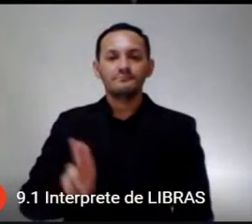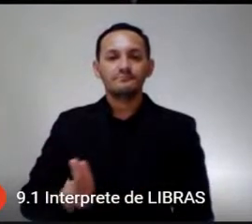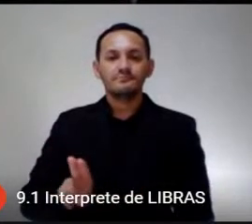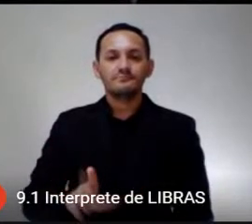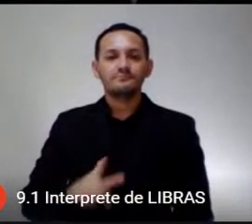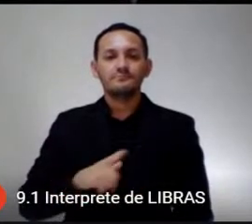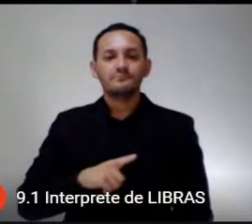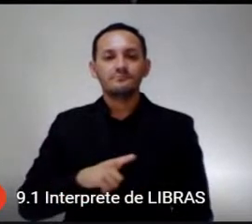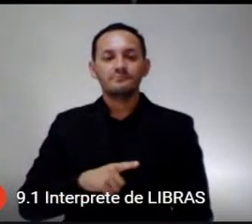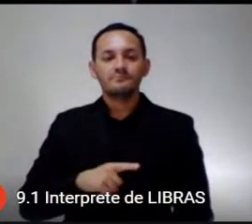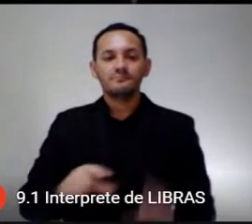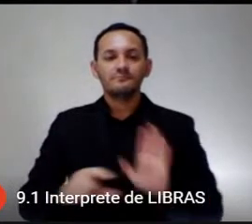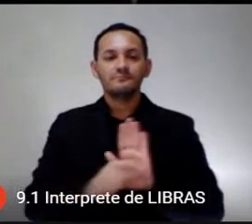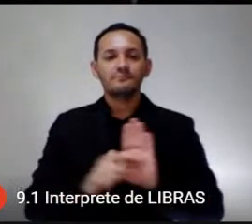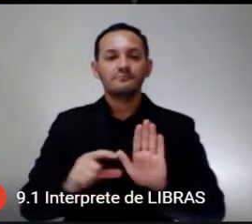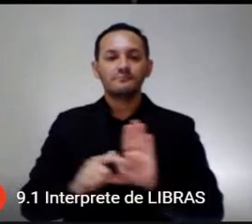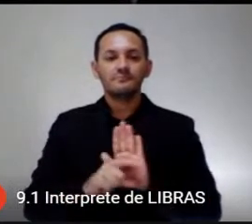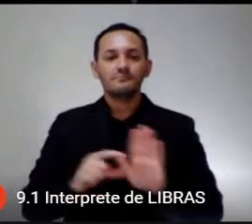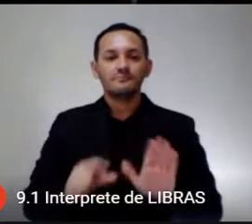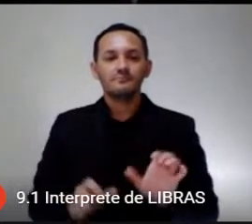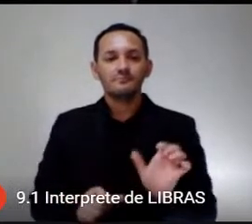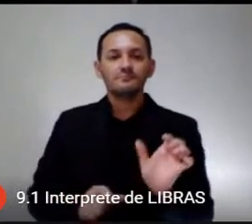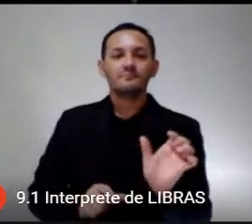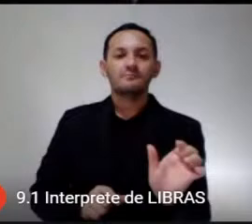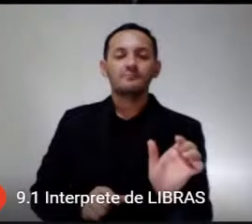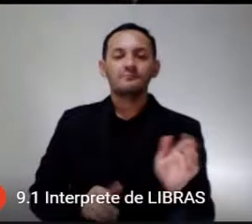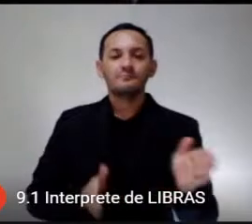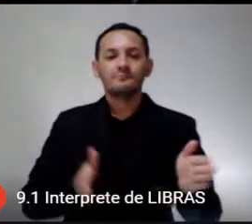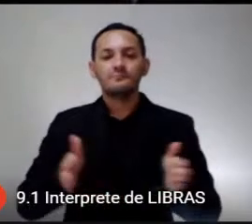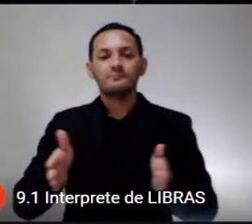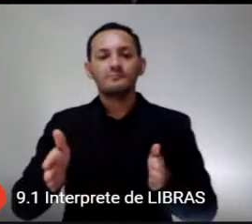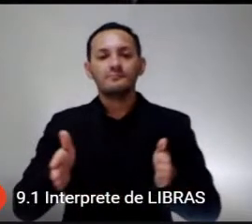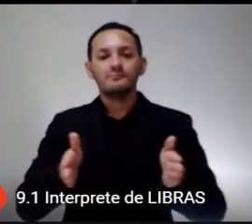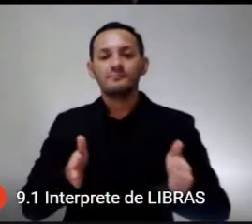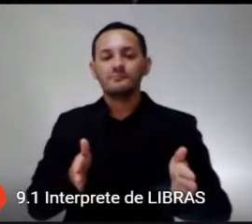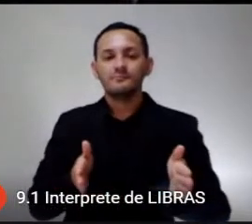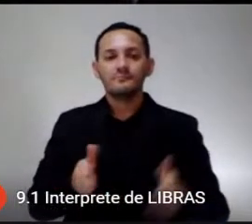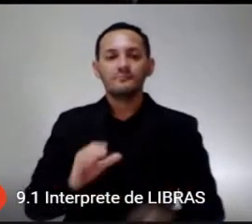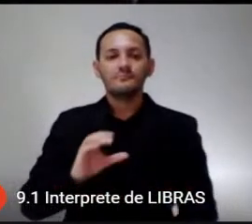esse vocábulo, os prazos começarão a correr,